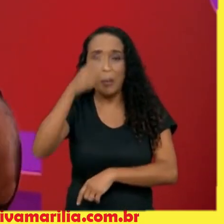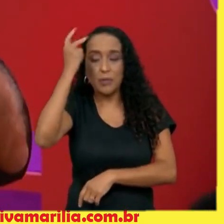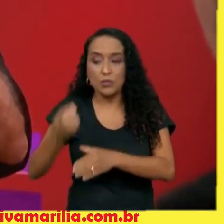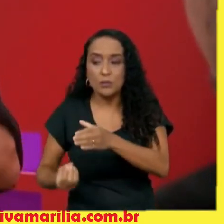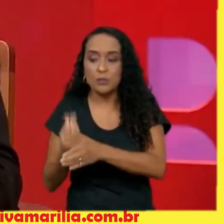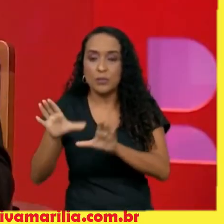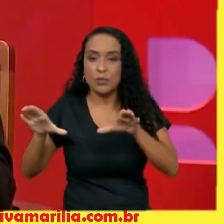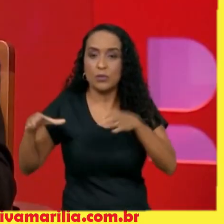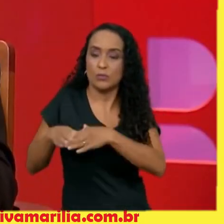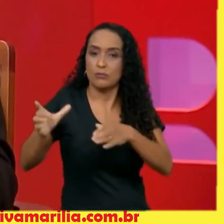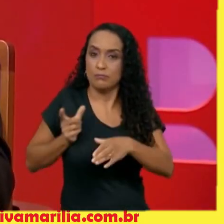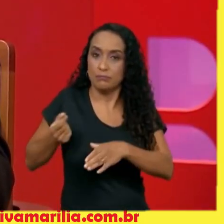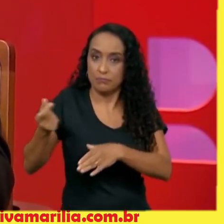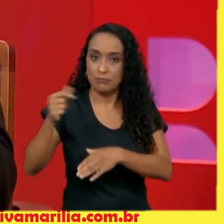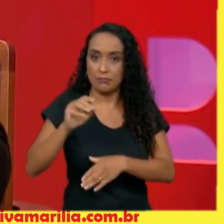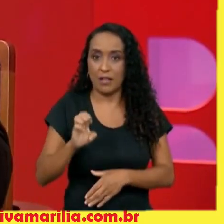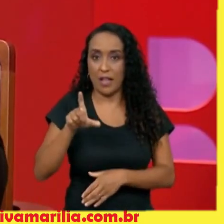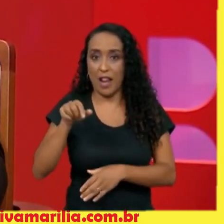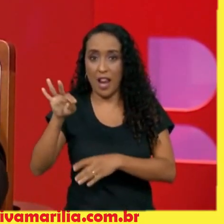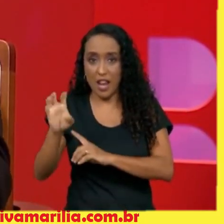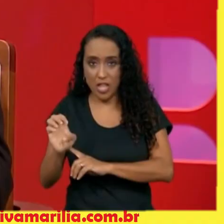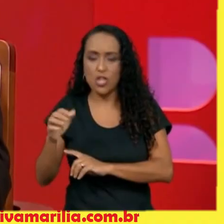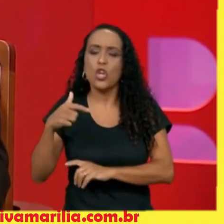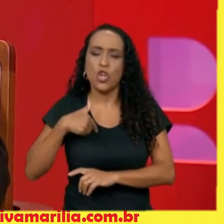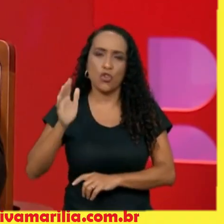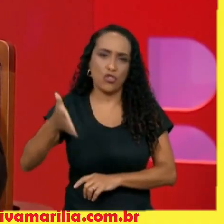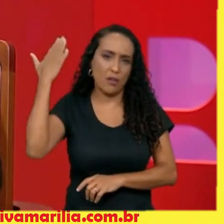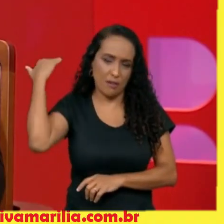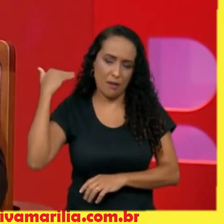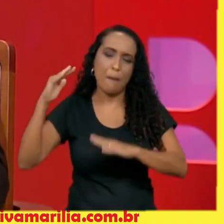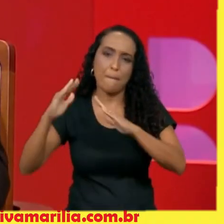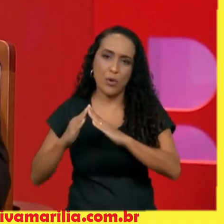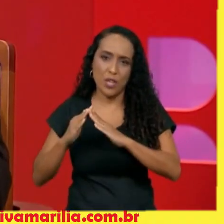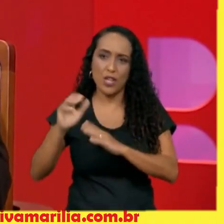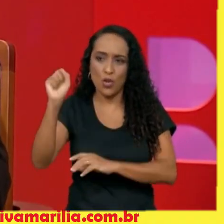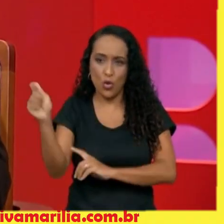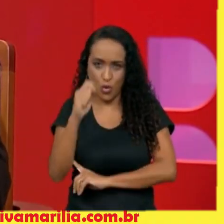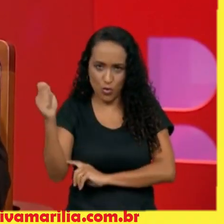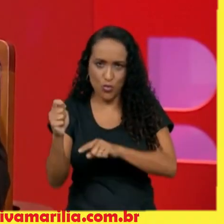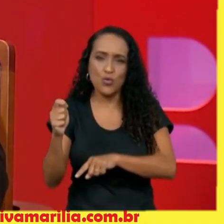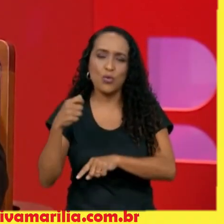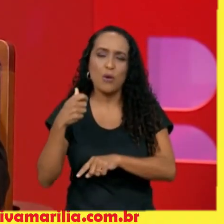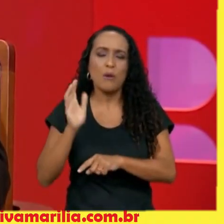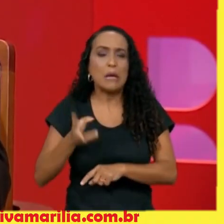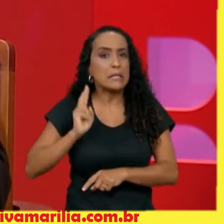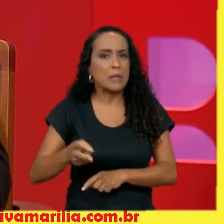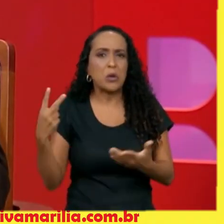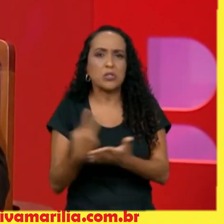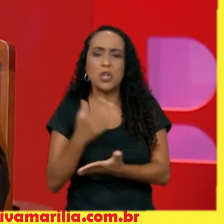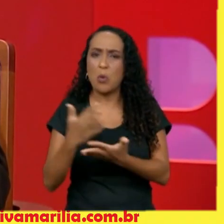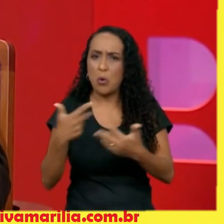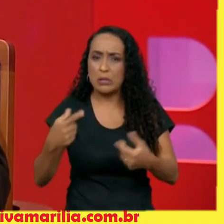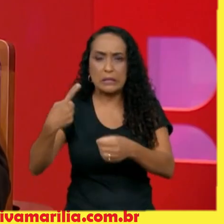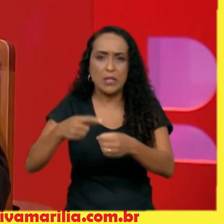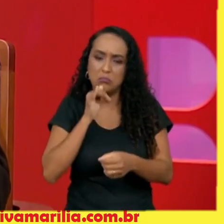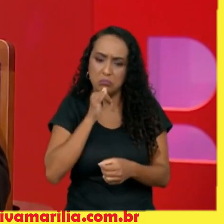Eu cheguei a morar numa cidade pequena no interior do Rio Grande do Sul, que por motivos, não vou citar qual, mas toda vez que acontecia alguma coisa na cidade, por